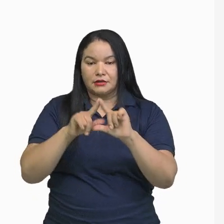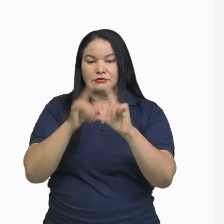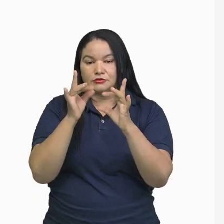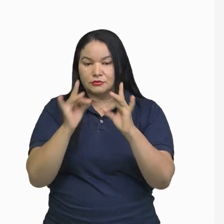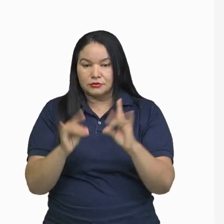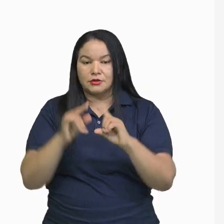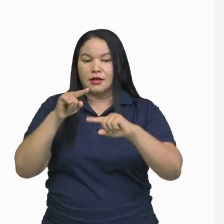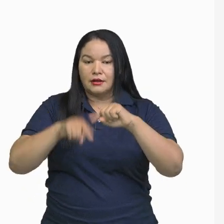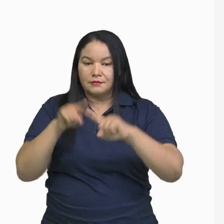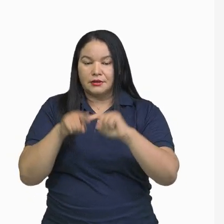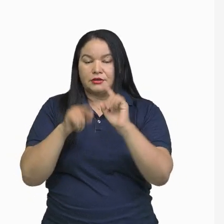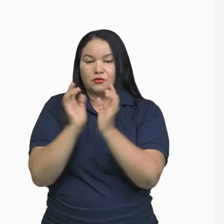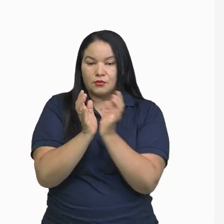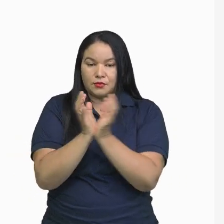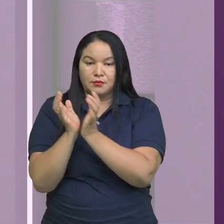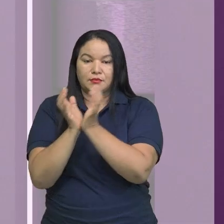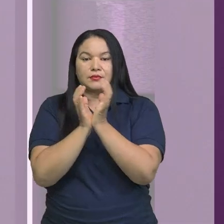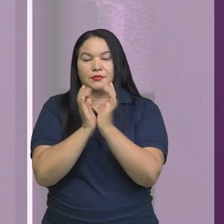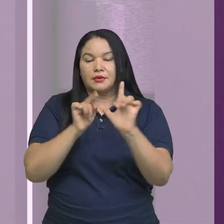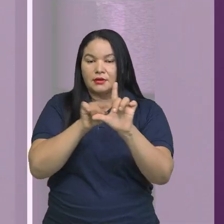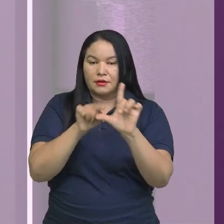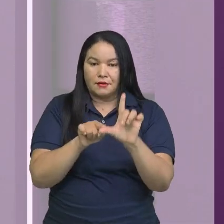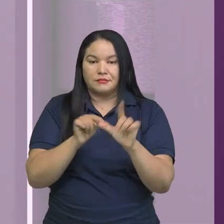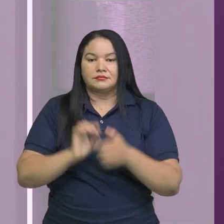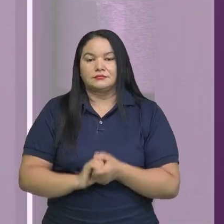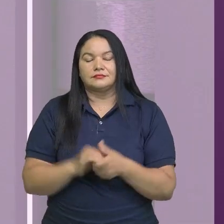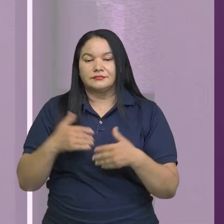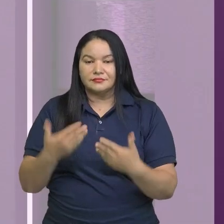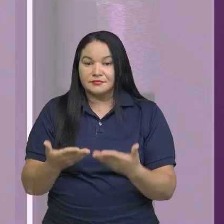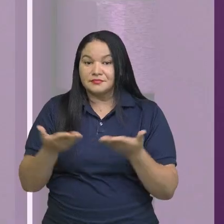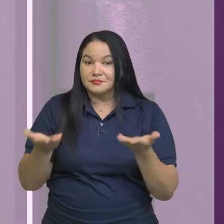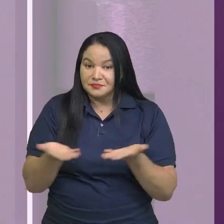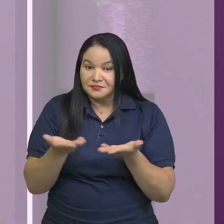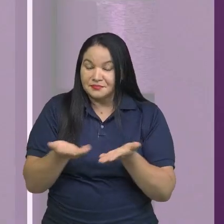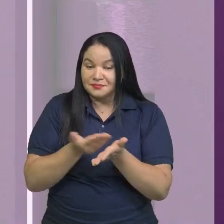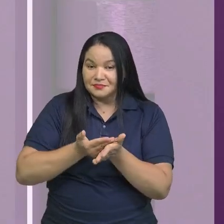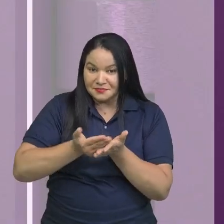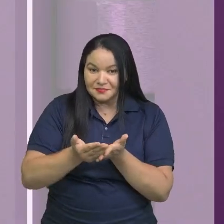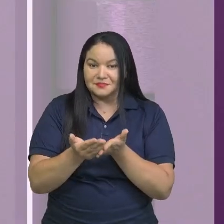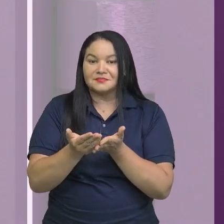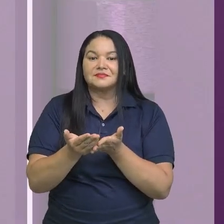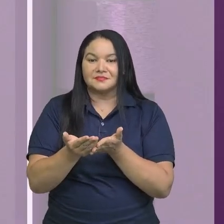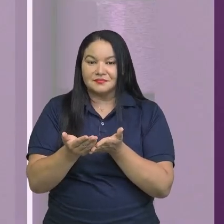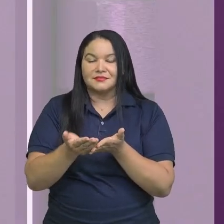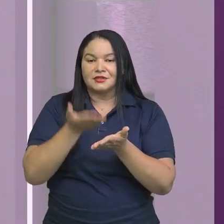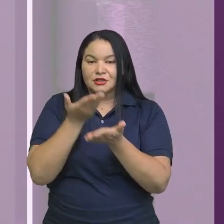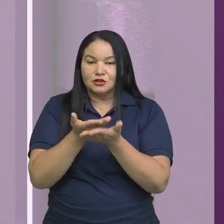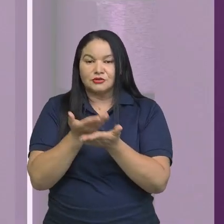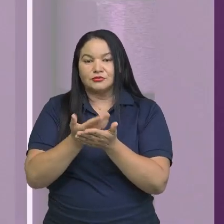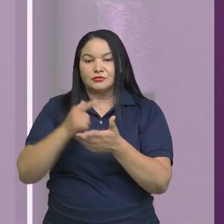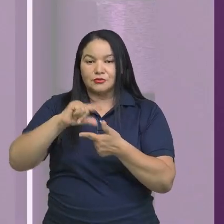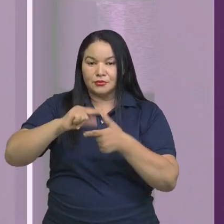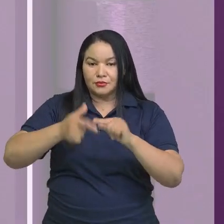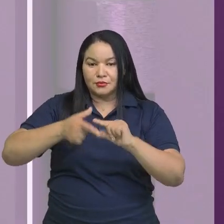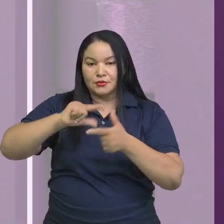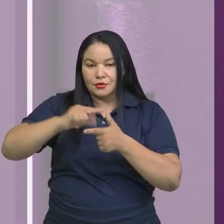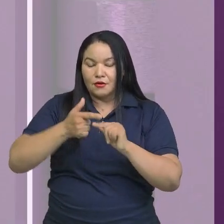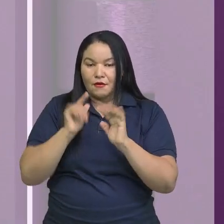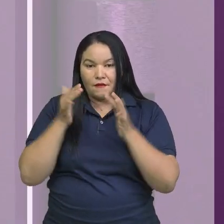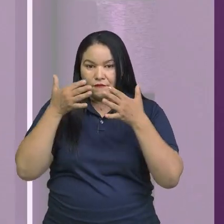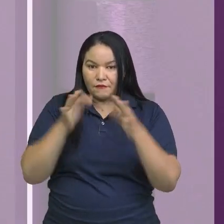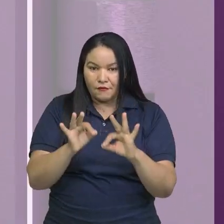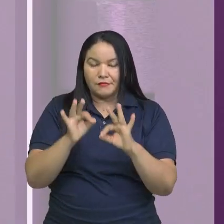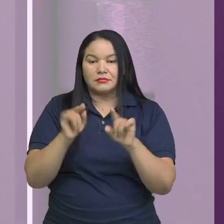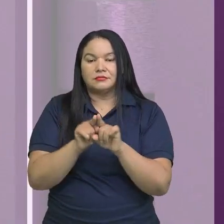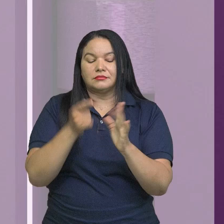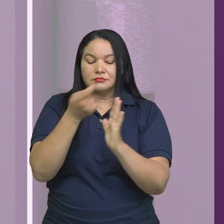elementos, classificação e ângulos. Pois bem, vamos estar dando início, ao estudo da geometria, então, foco total,